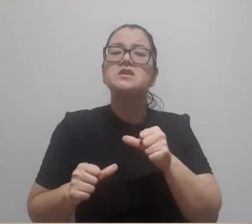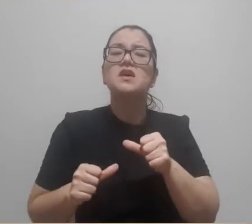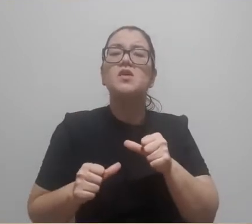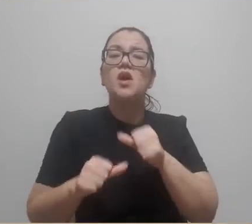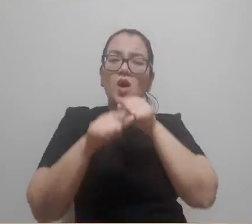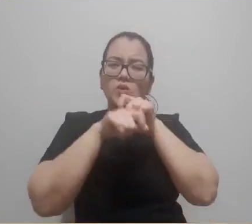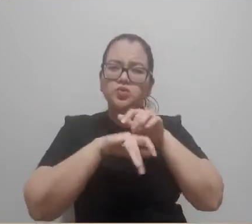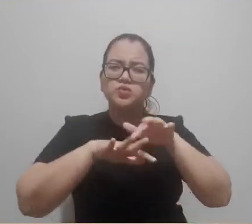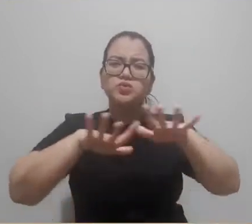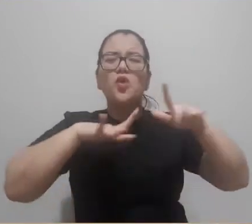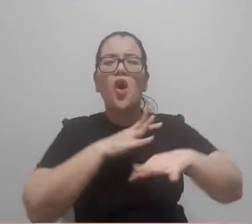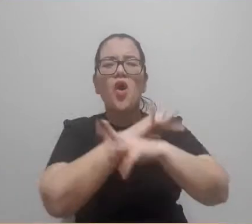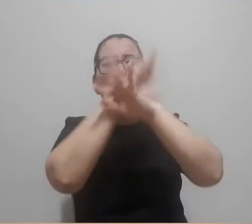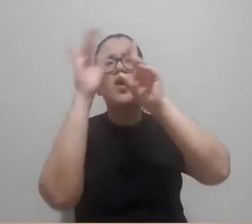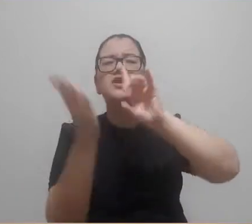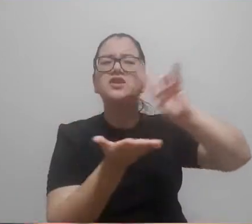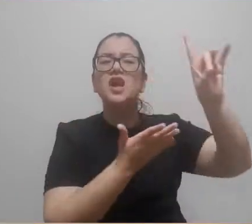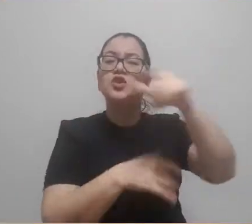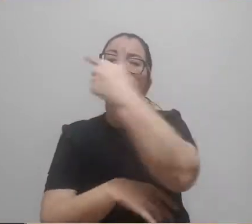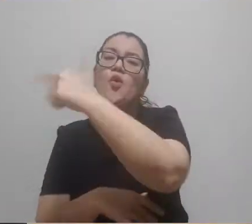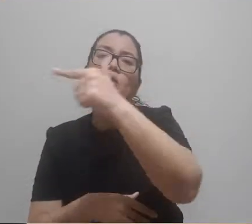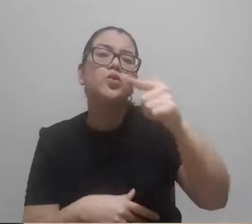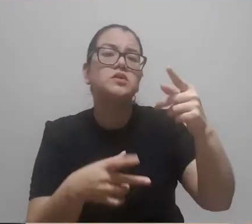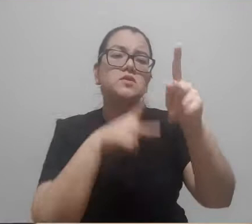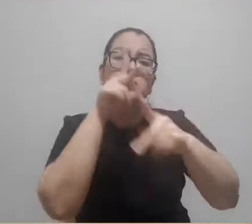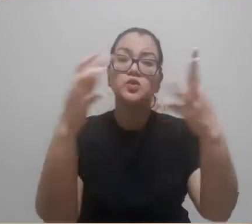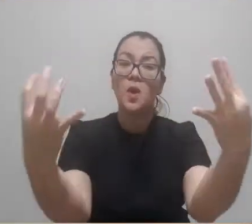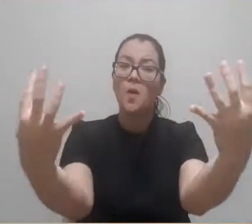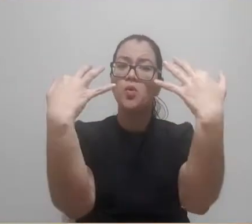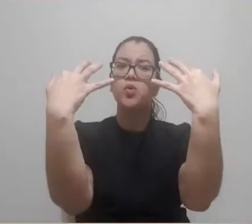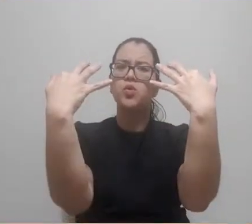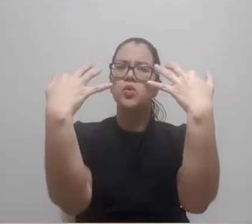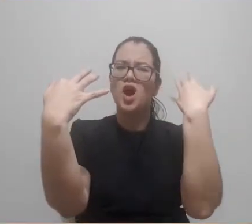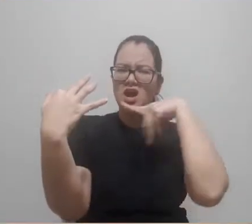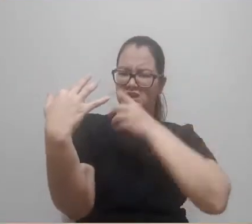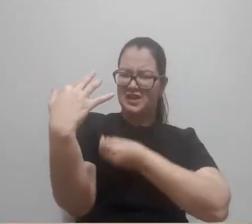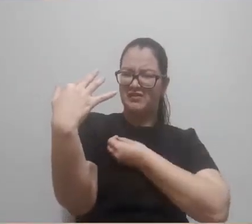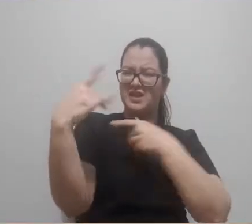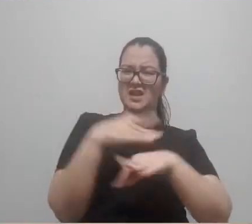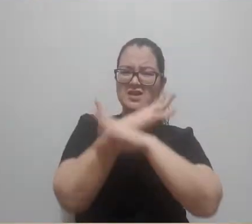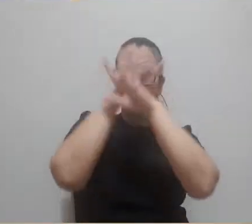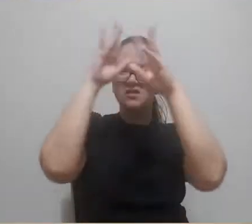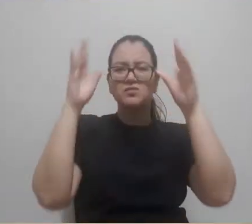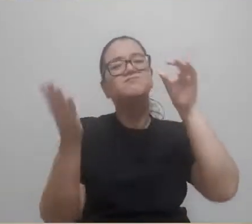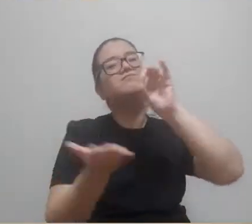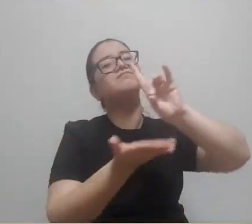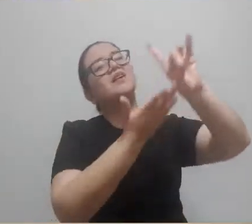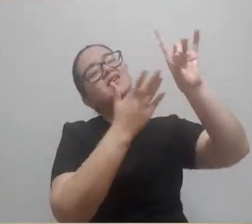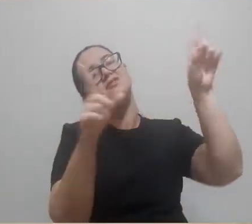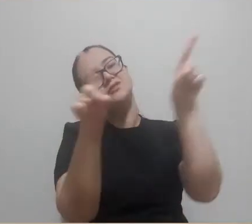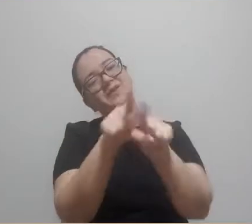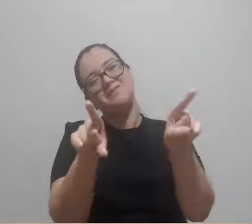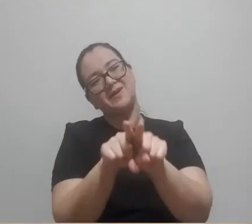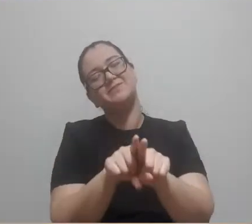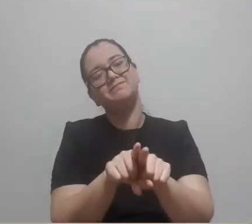transformação culmine para que Deus seja glorificado e que outras pessoas vejam a nossa vida transformada e glorifiquem o